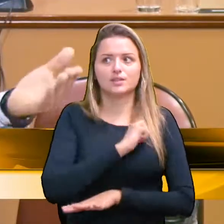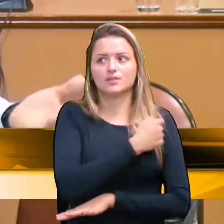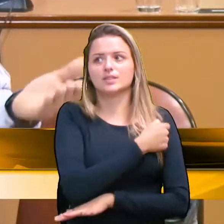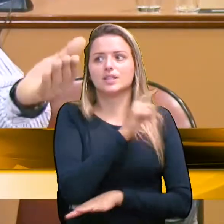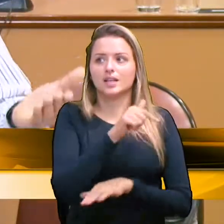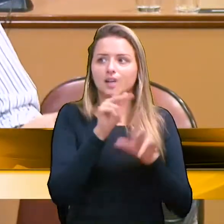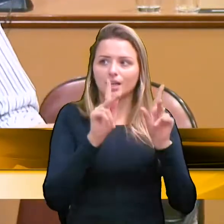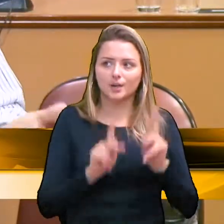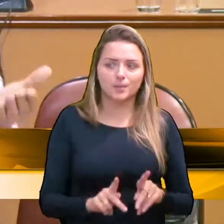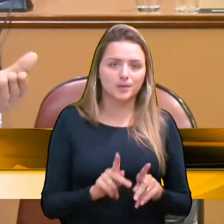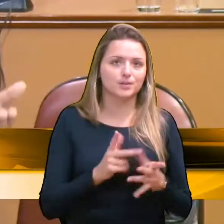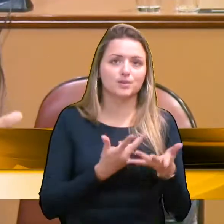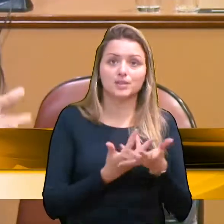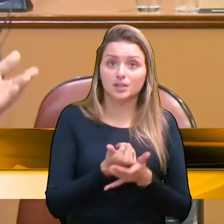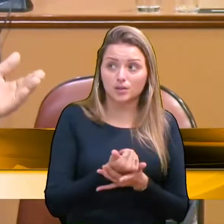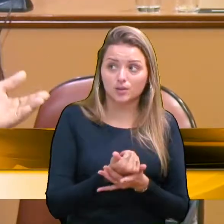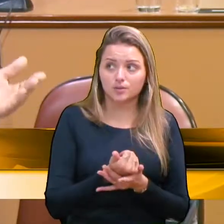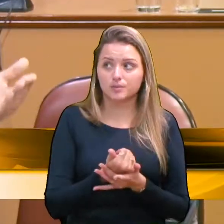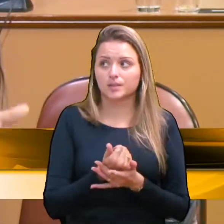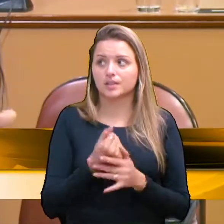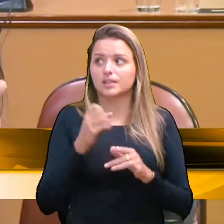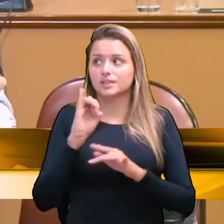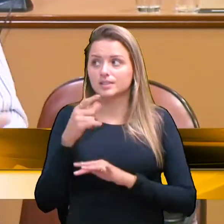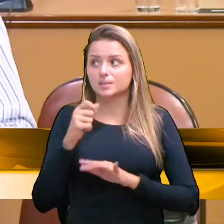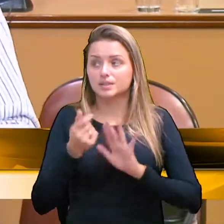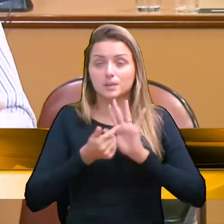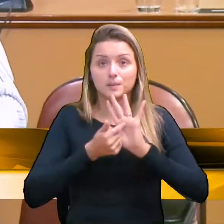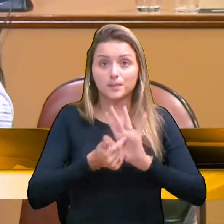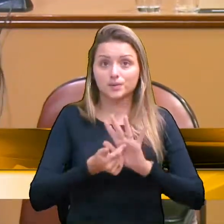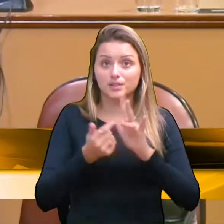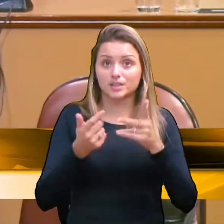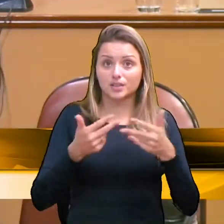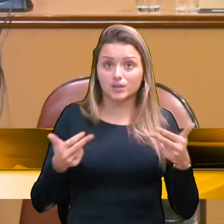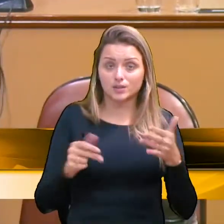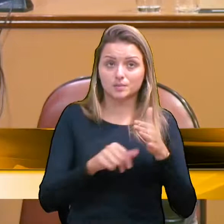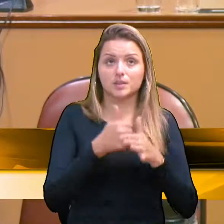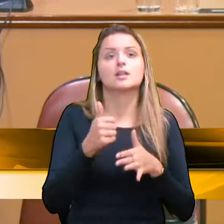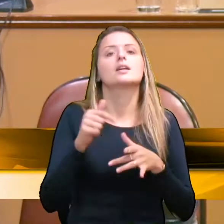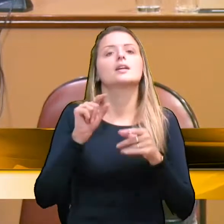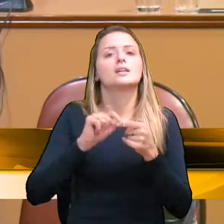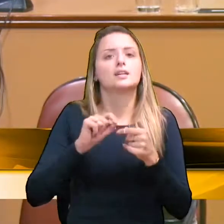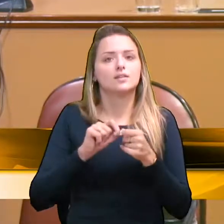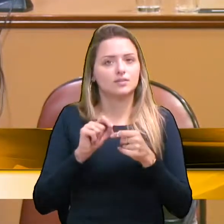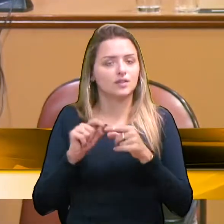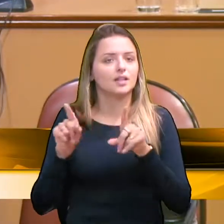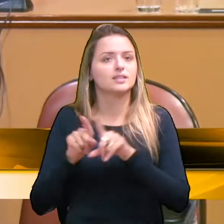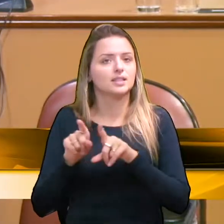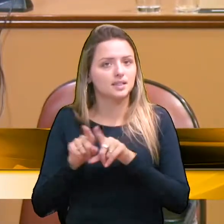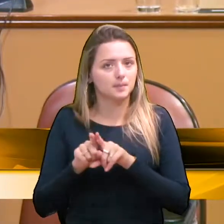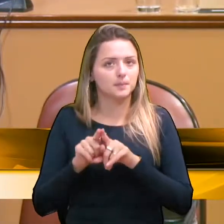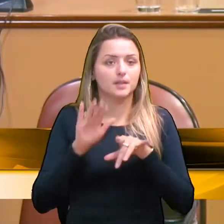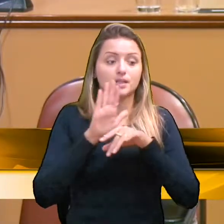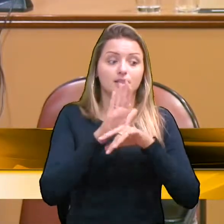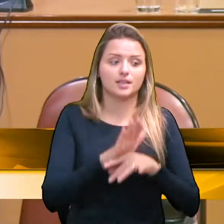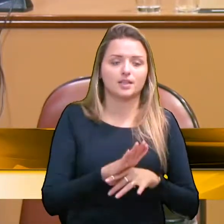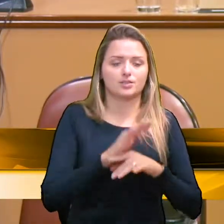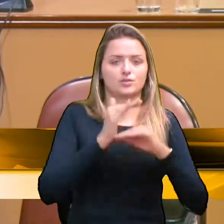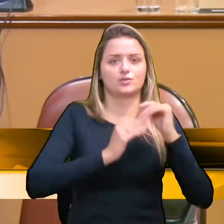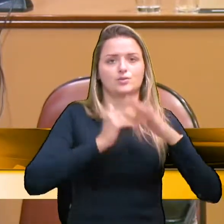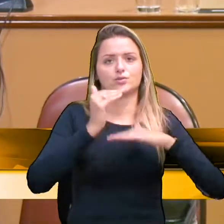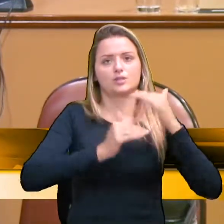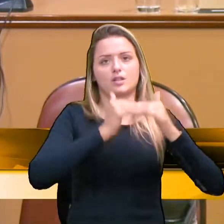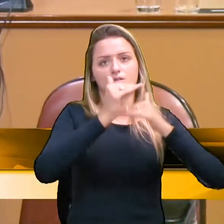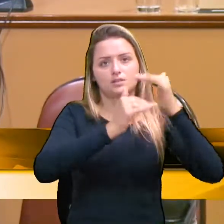que marcar pontos, mostrar que algo está se fazendo, que se faça também no âmbito construtivo.